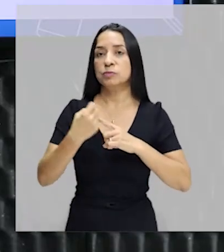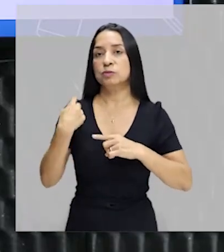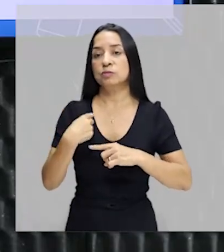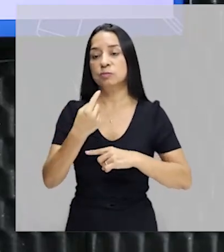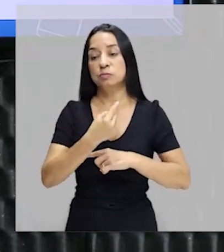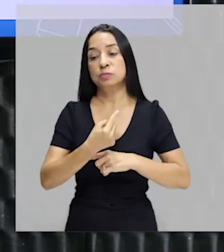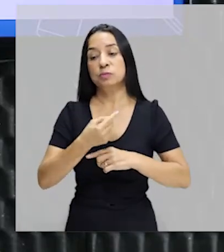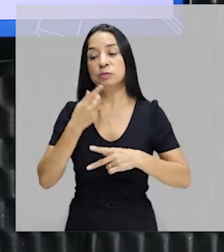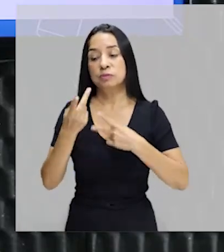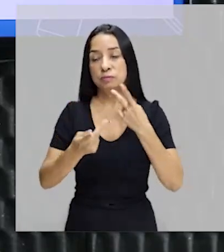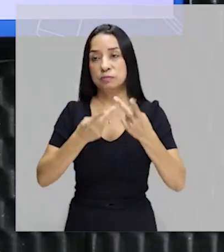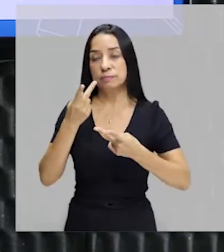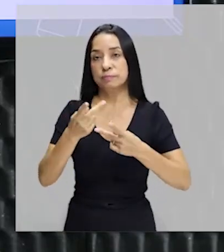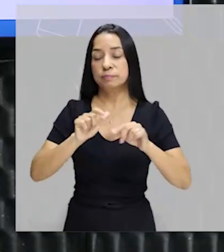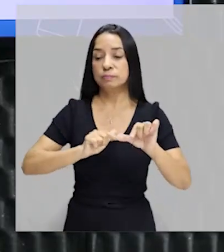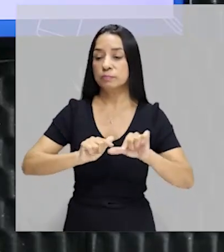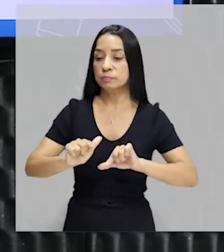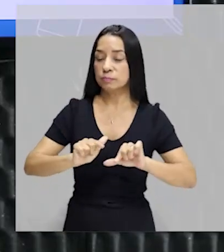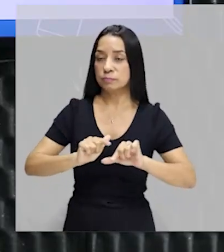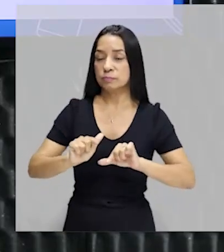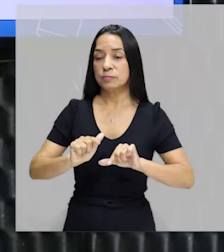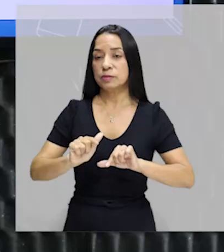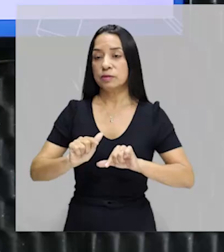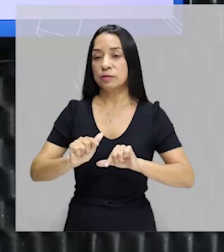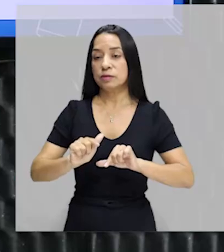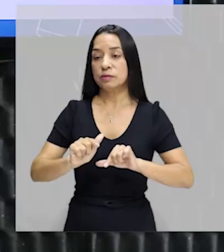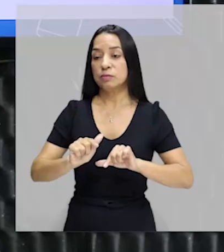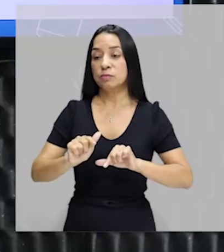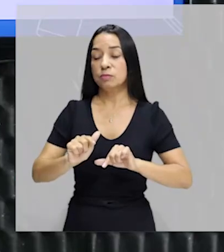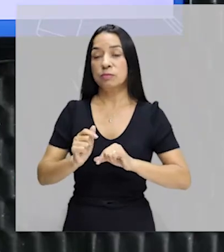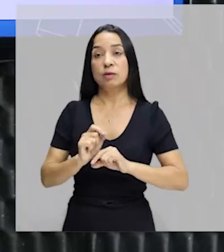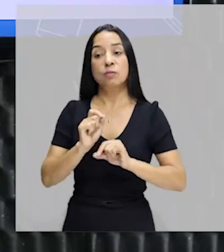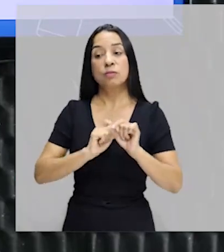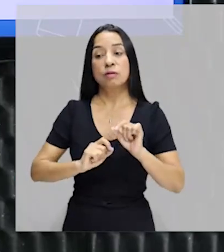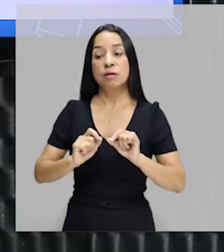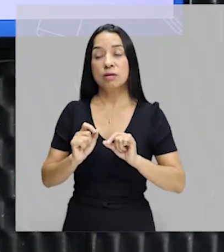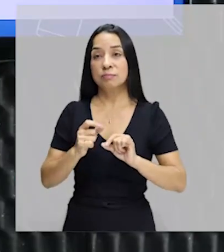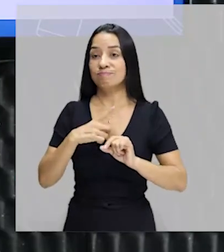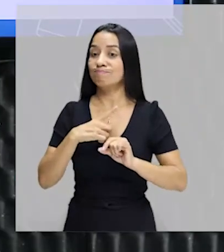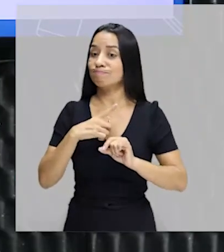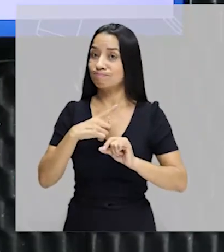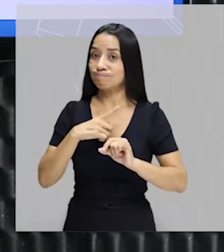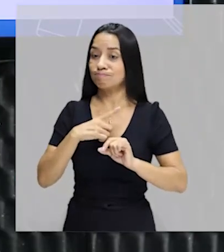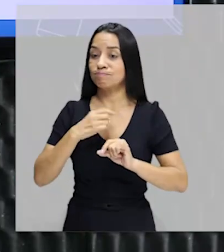de trabalho, o trabalho, inclusive, é motivo de orgulho para aqueles que têm.